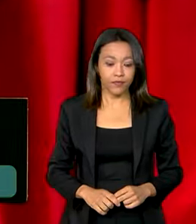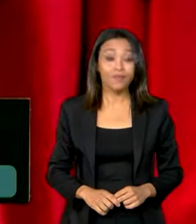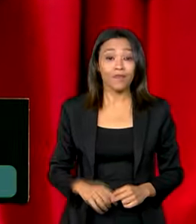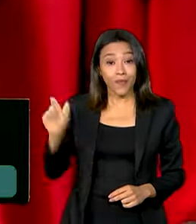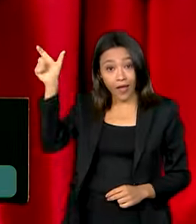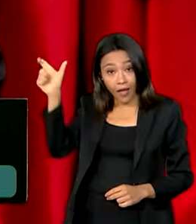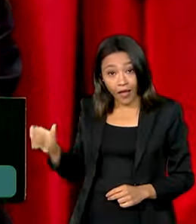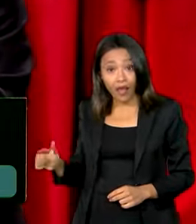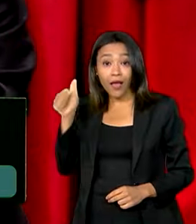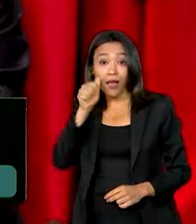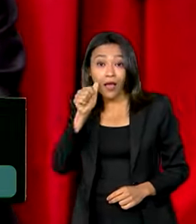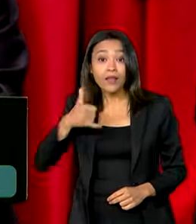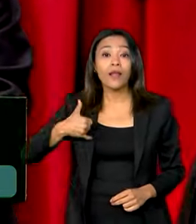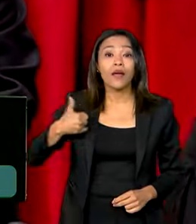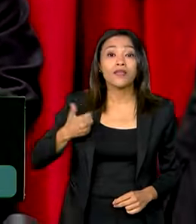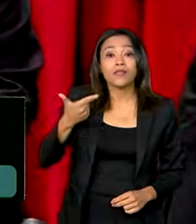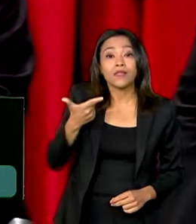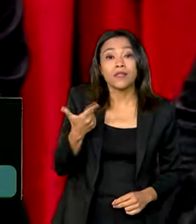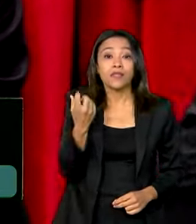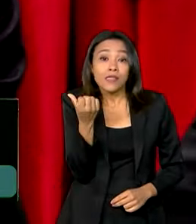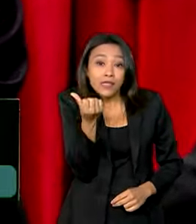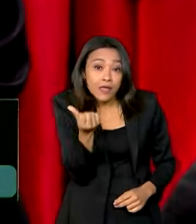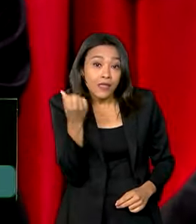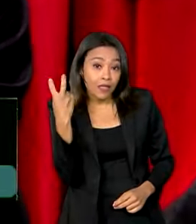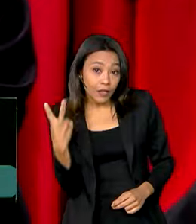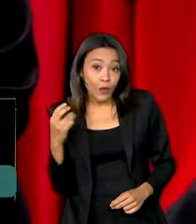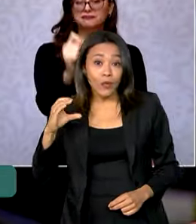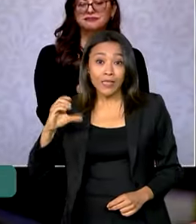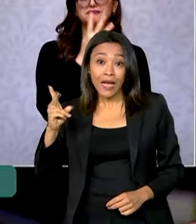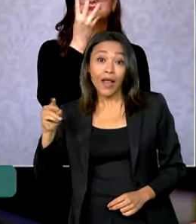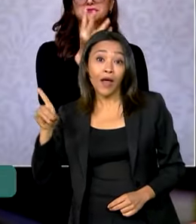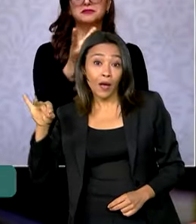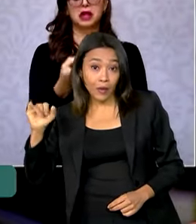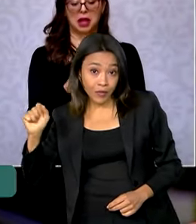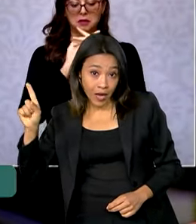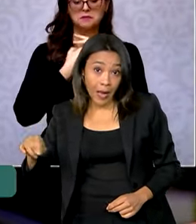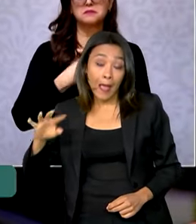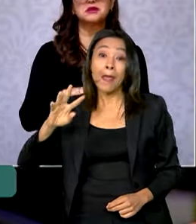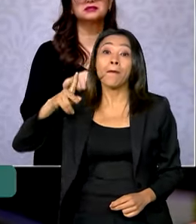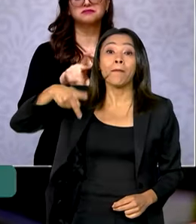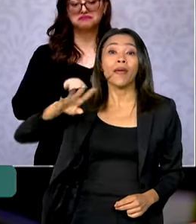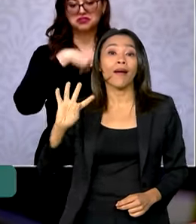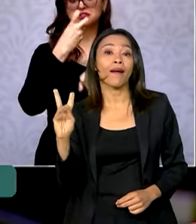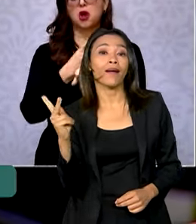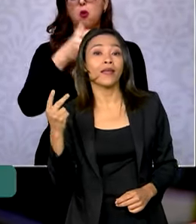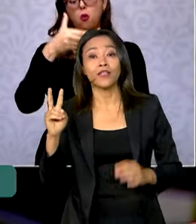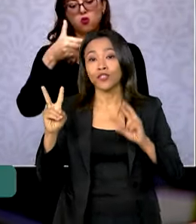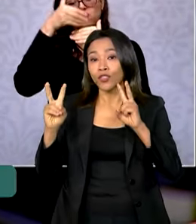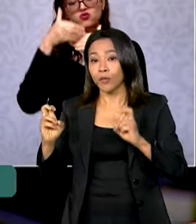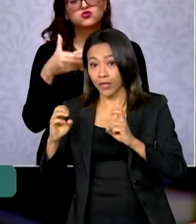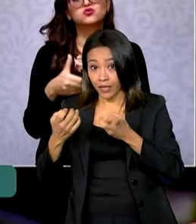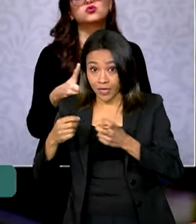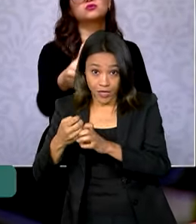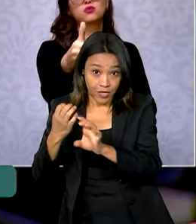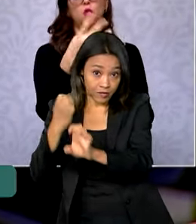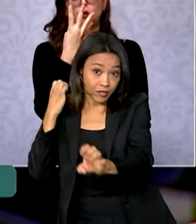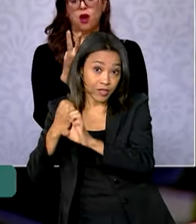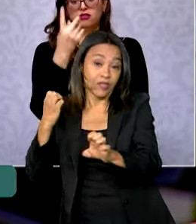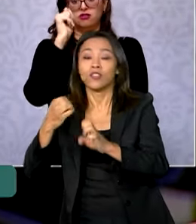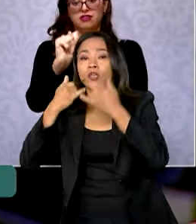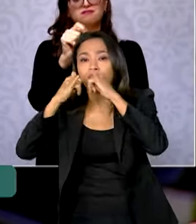país tem 62 anos de idade engenharia deer e